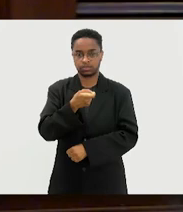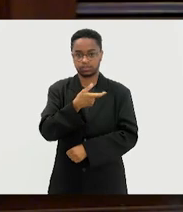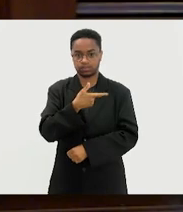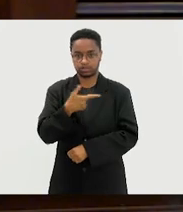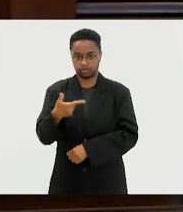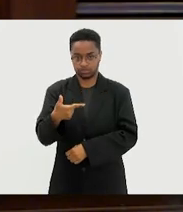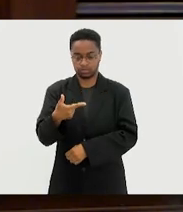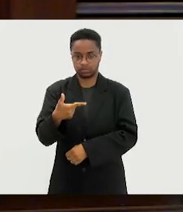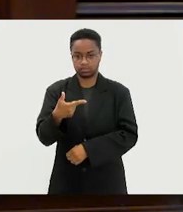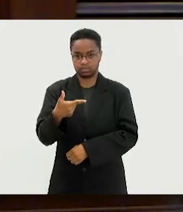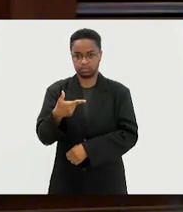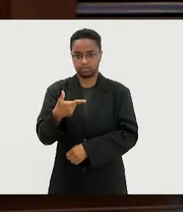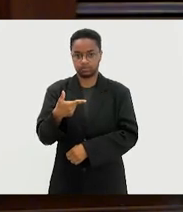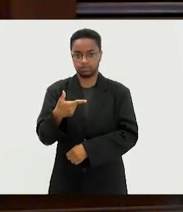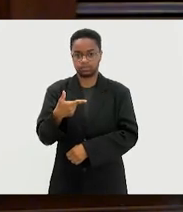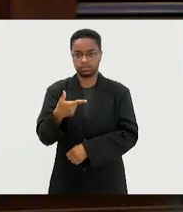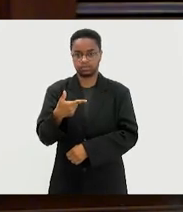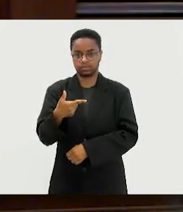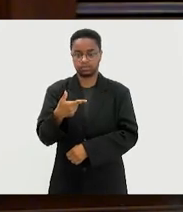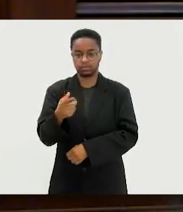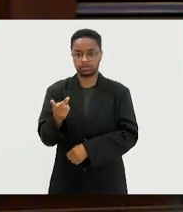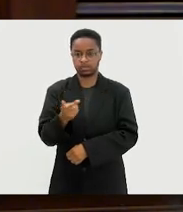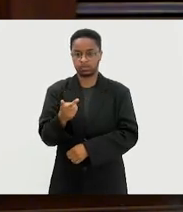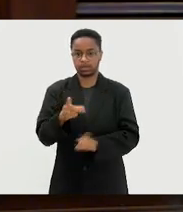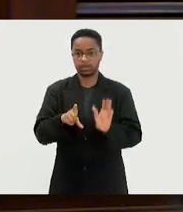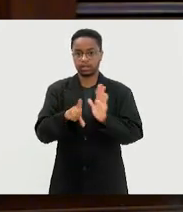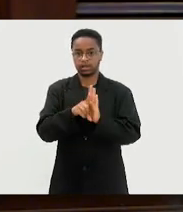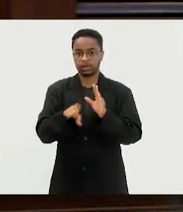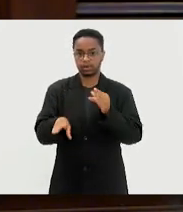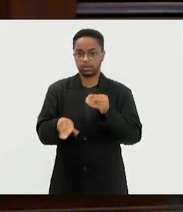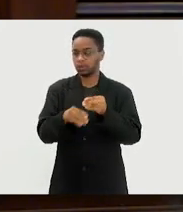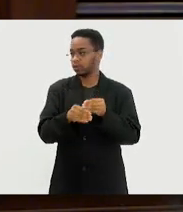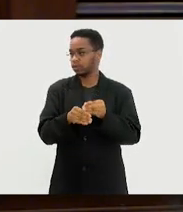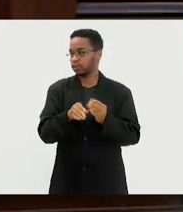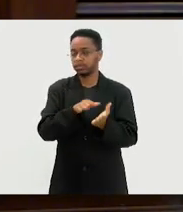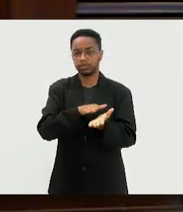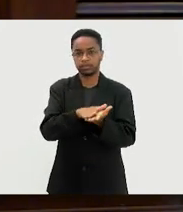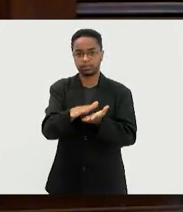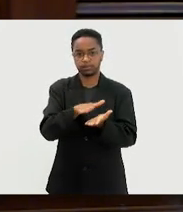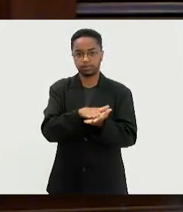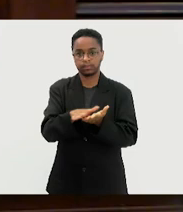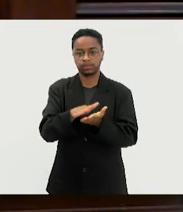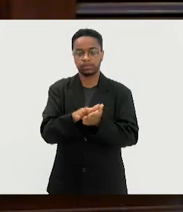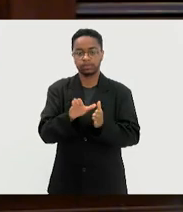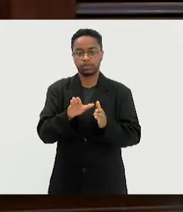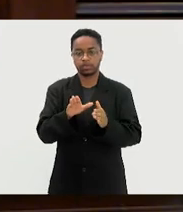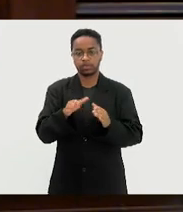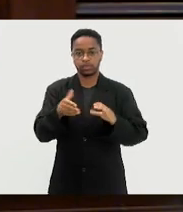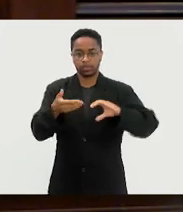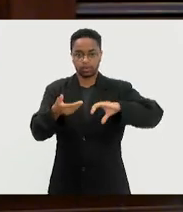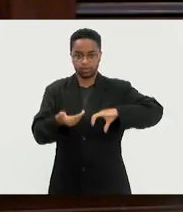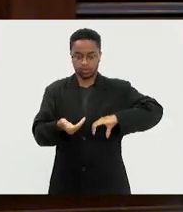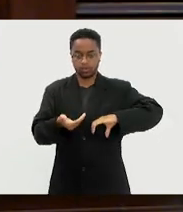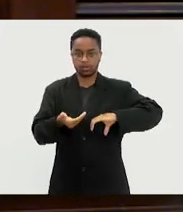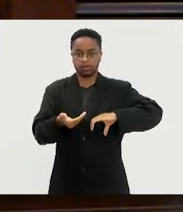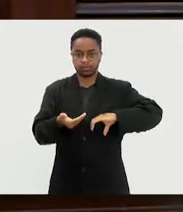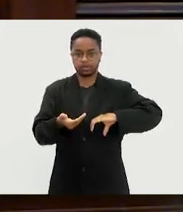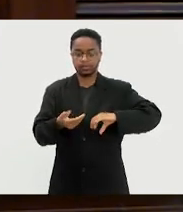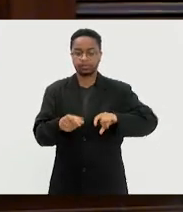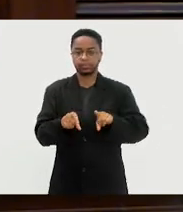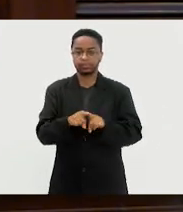2022, que foram leis complementares promulgadas pelo Congresso Nacional e